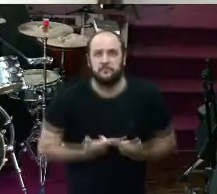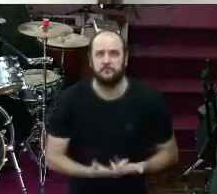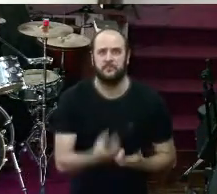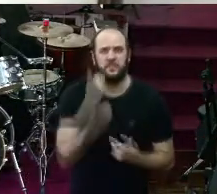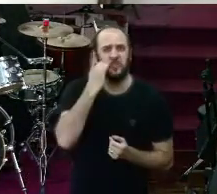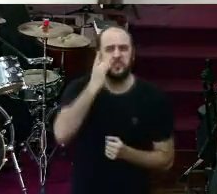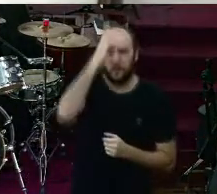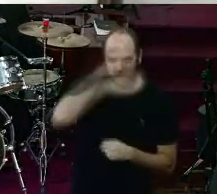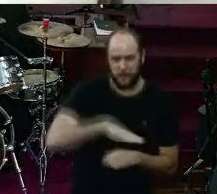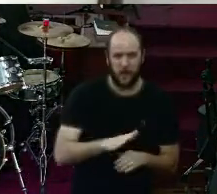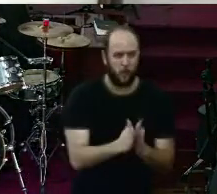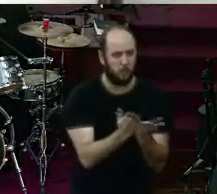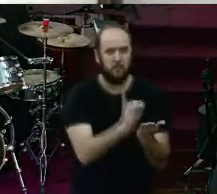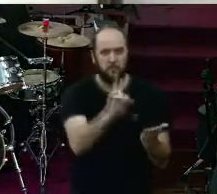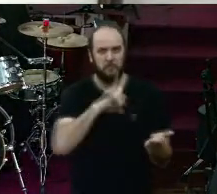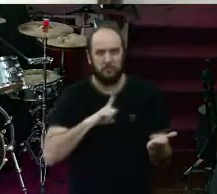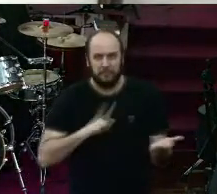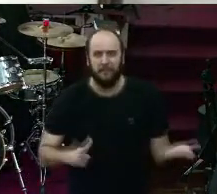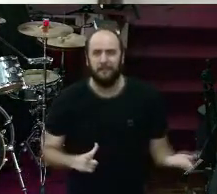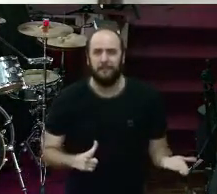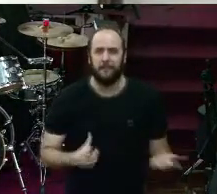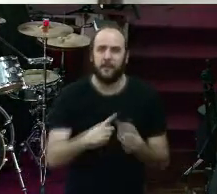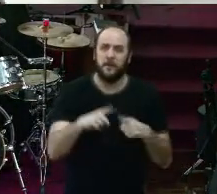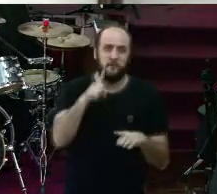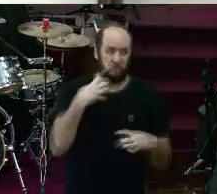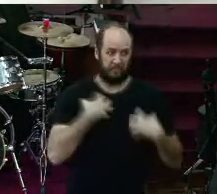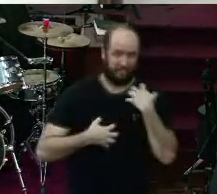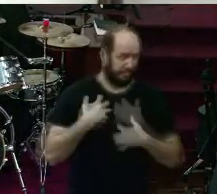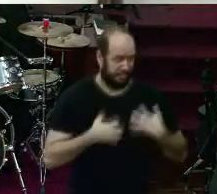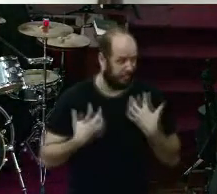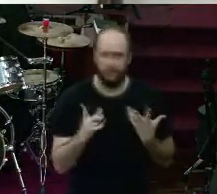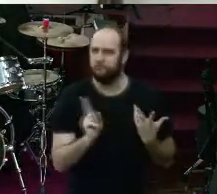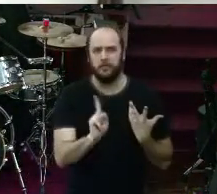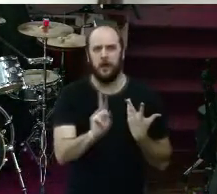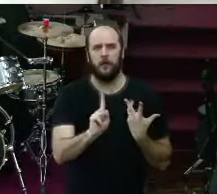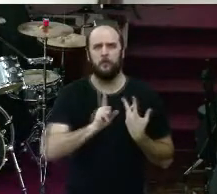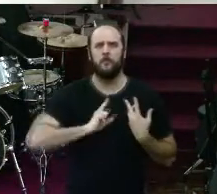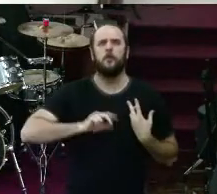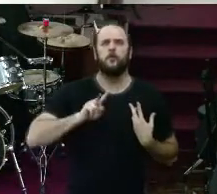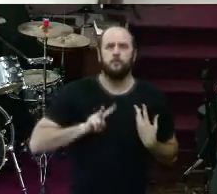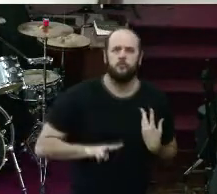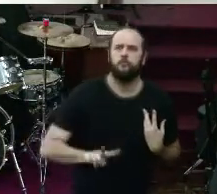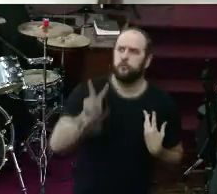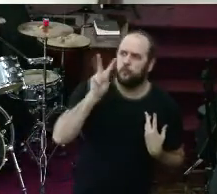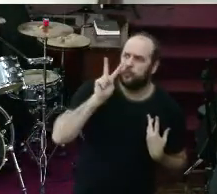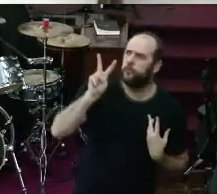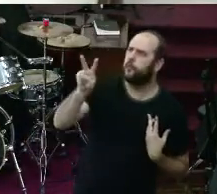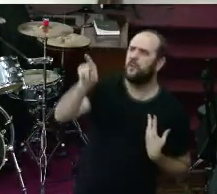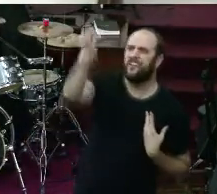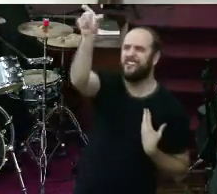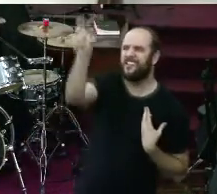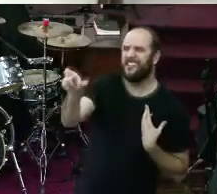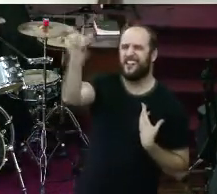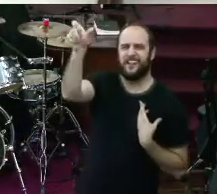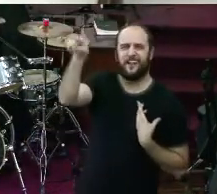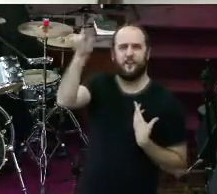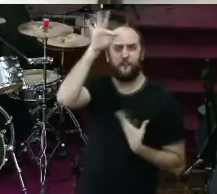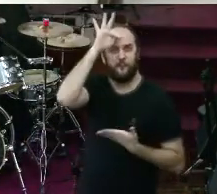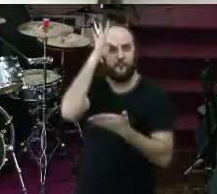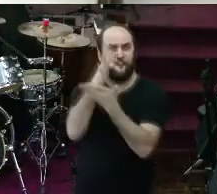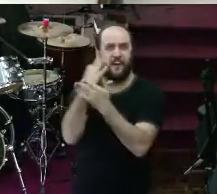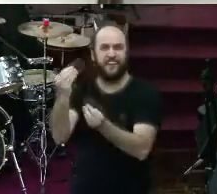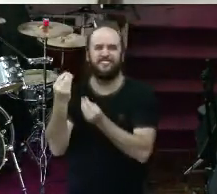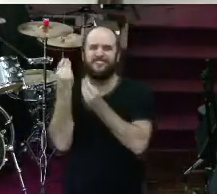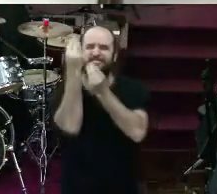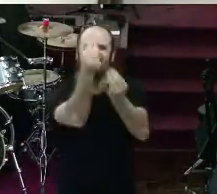você não pode se desesperar diante desses temas, mas você tem que continuar olhando para o autor e consumador da sua fé, crendo que Ele